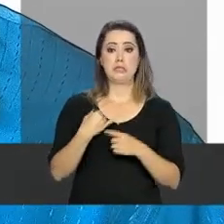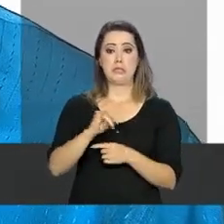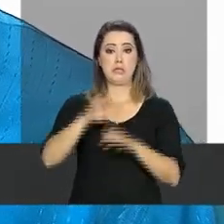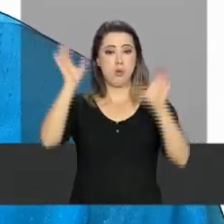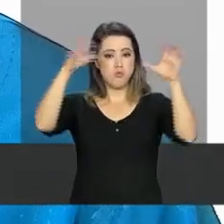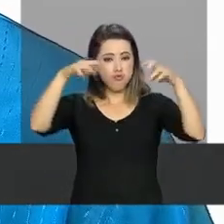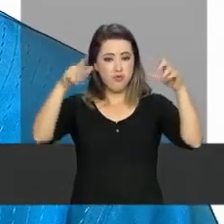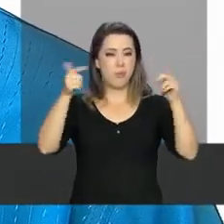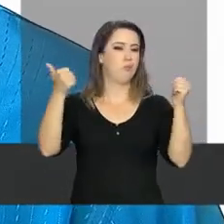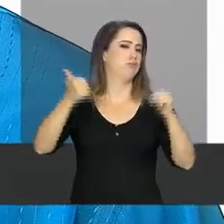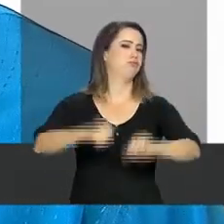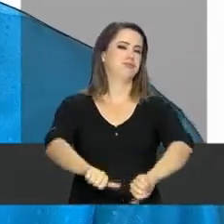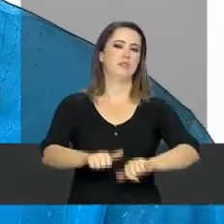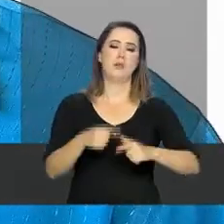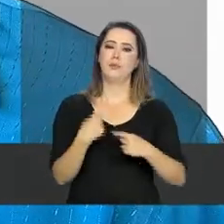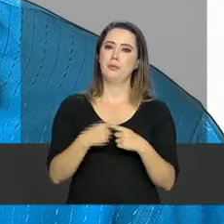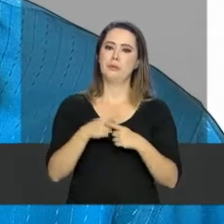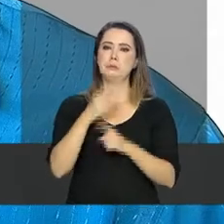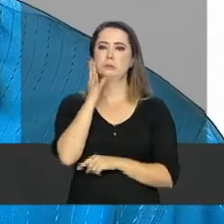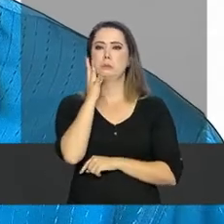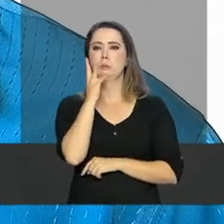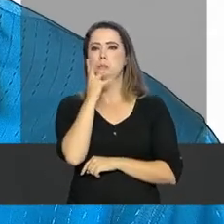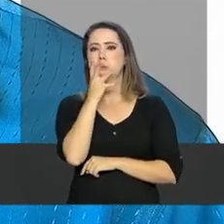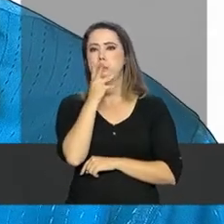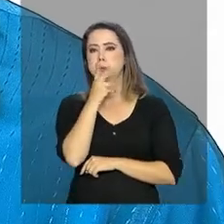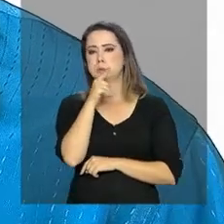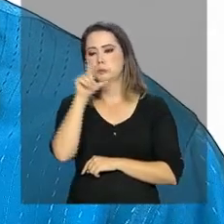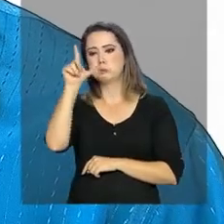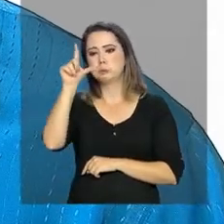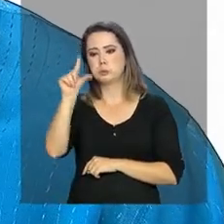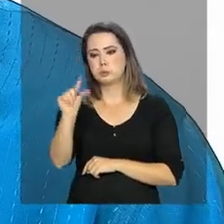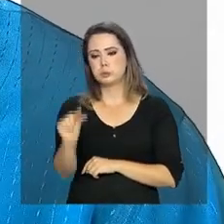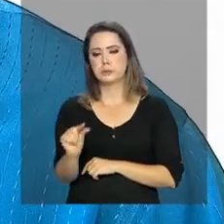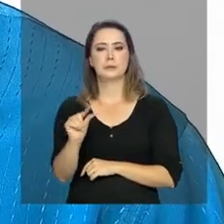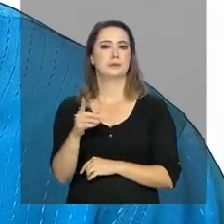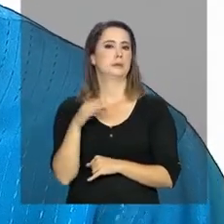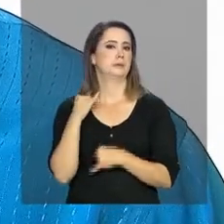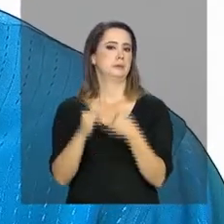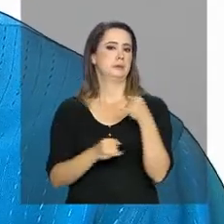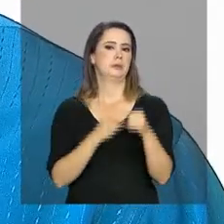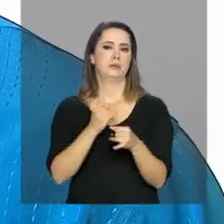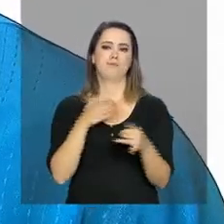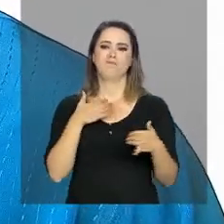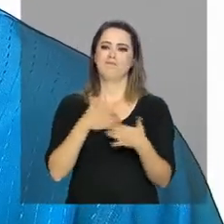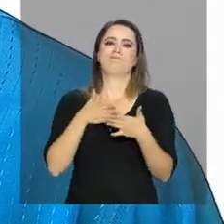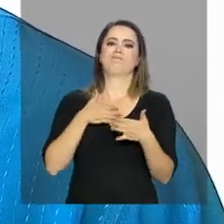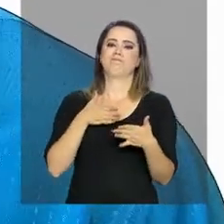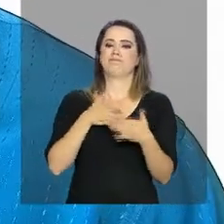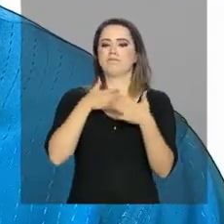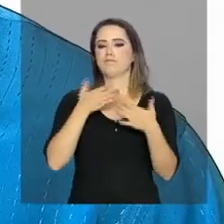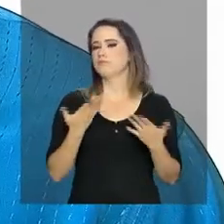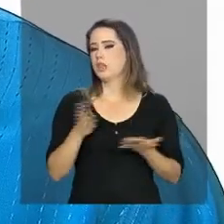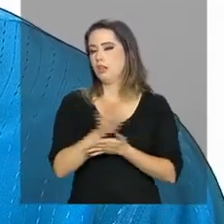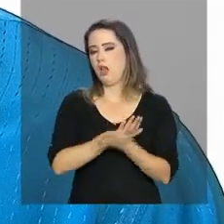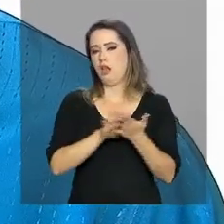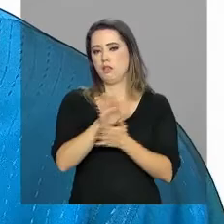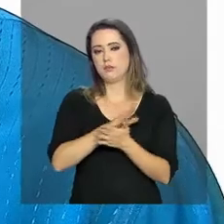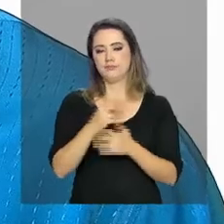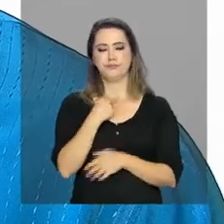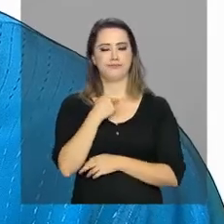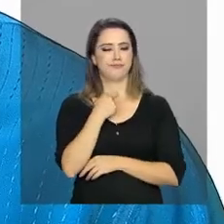maior ainda porque a conexão baixava mas ainda navegabilidade do do site não permitir que a gente